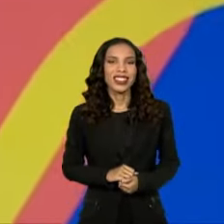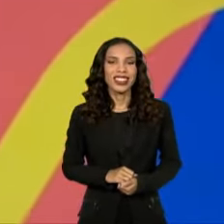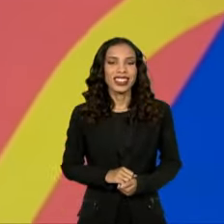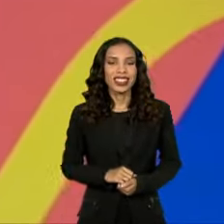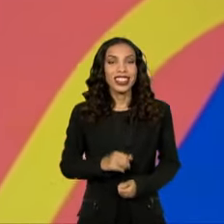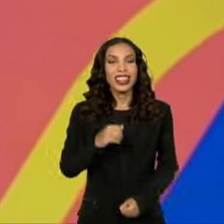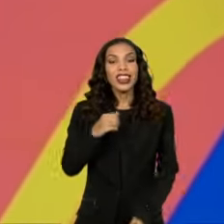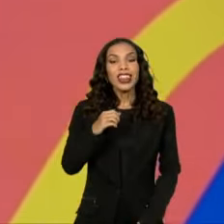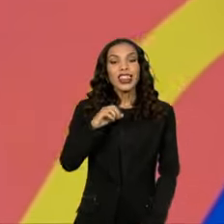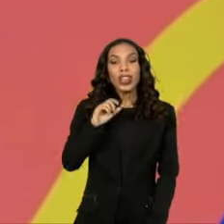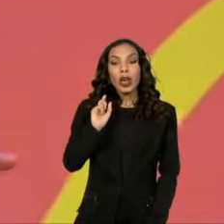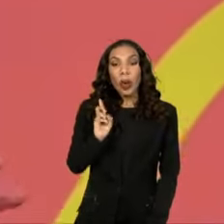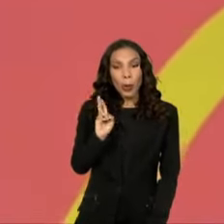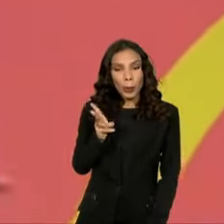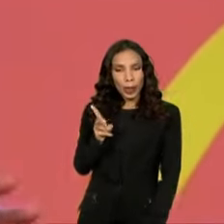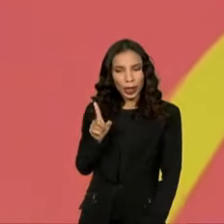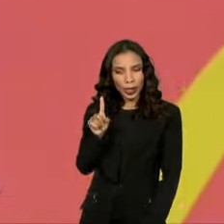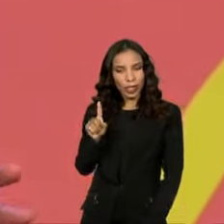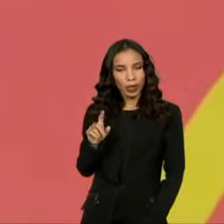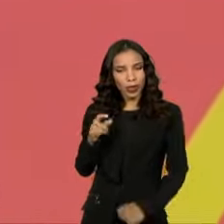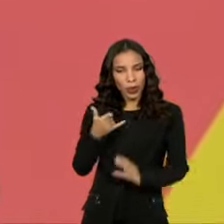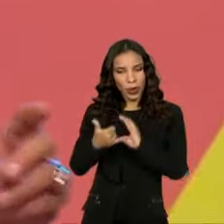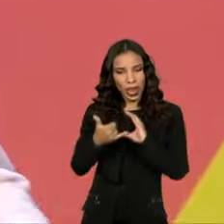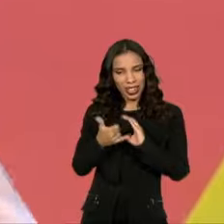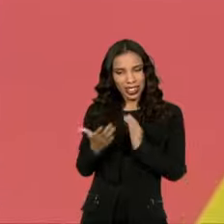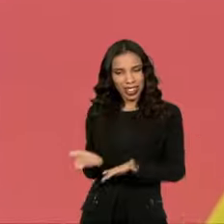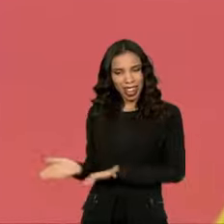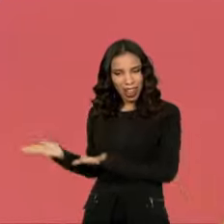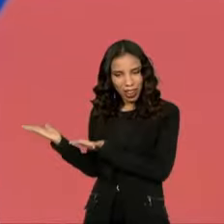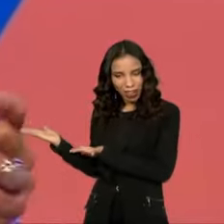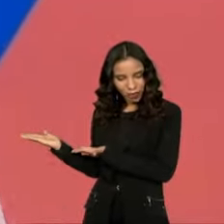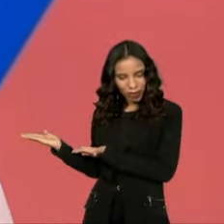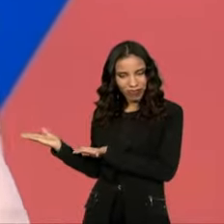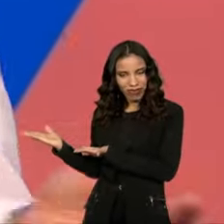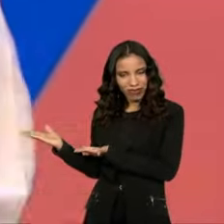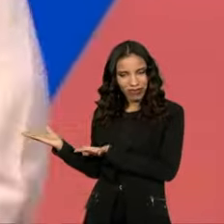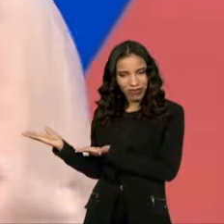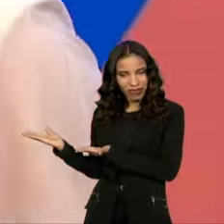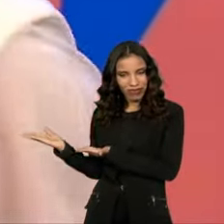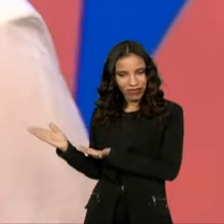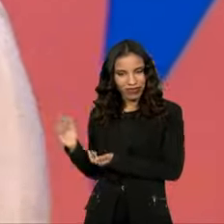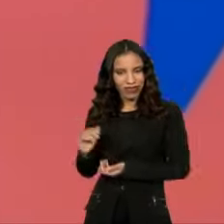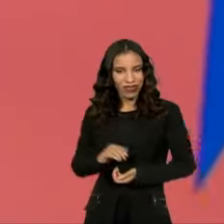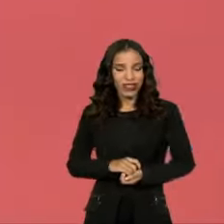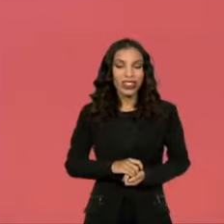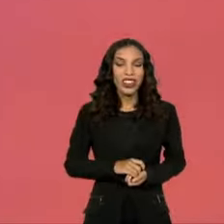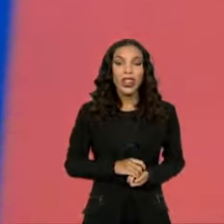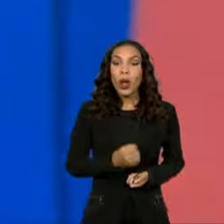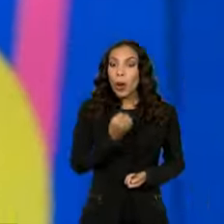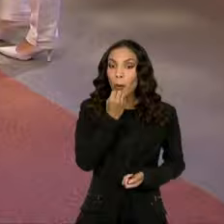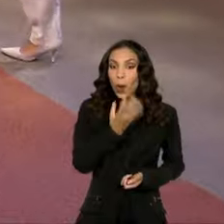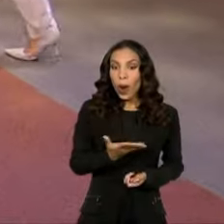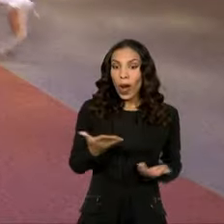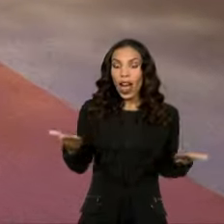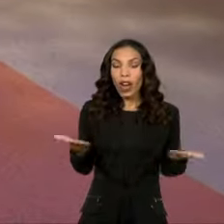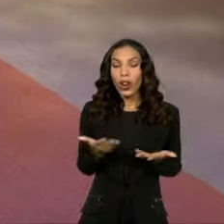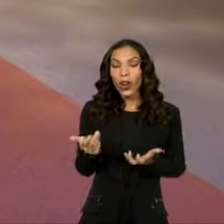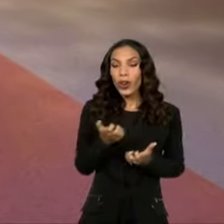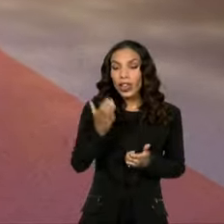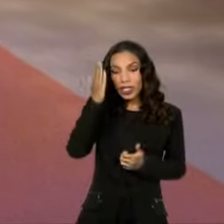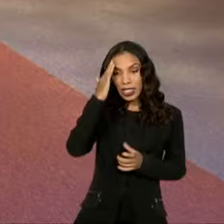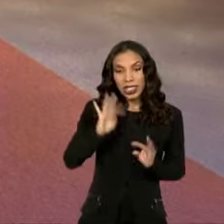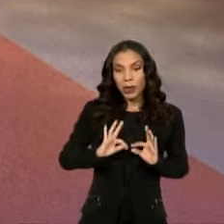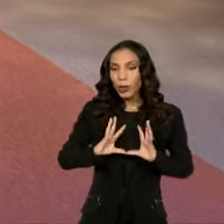219-9903-5329. Dá uma musiquinha, né? 9903, aí, Léo, 9903-5329. Não é isso? Bom, gente, agora eu quero saber